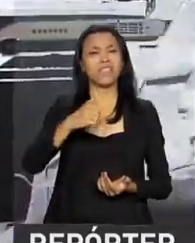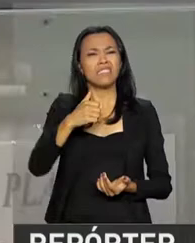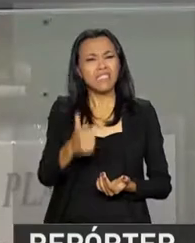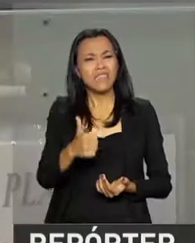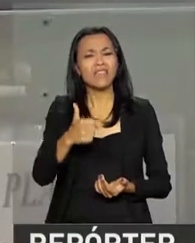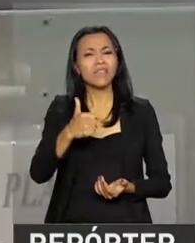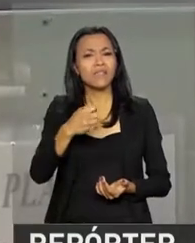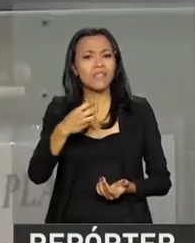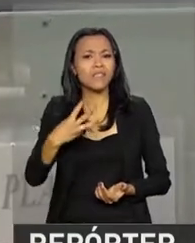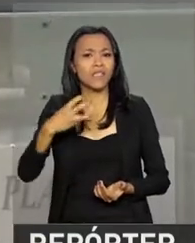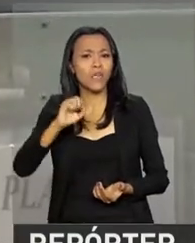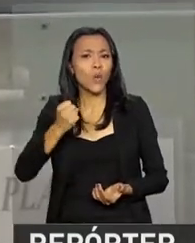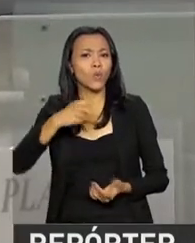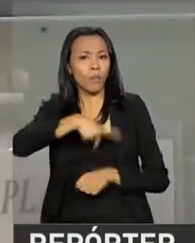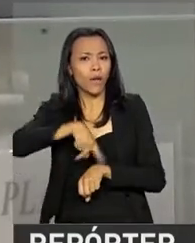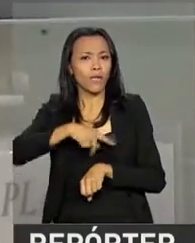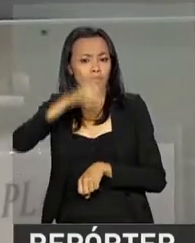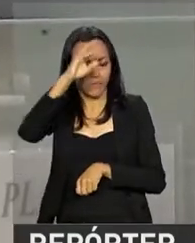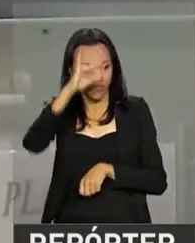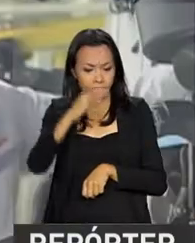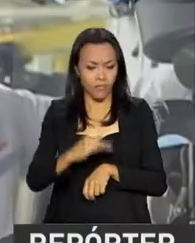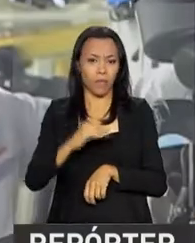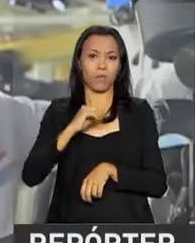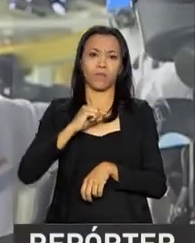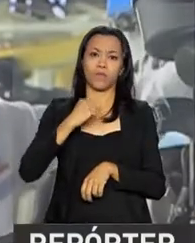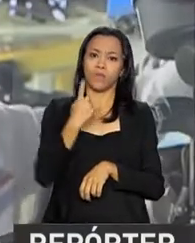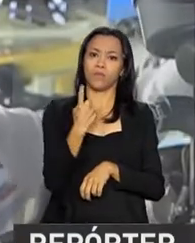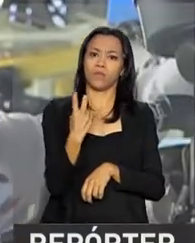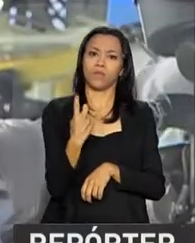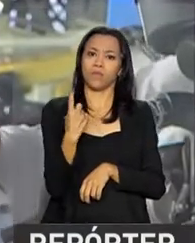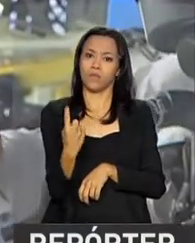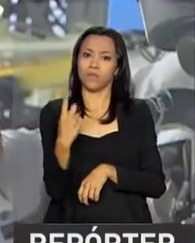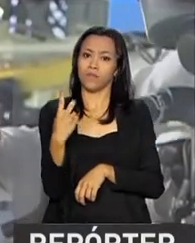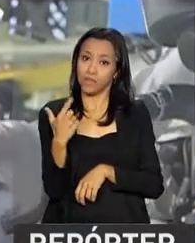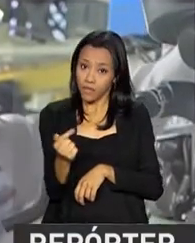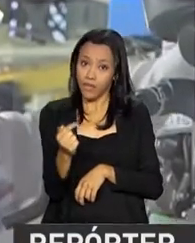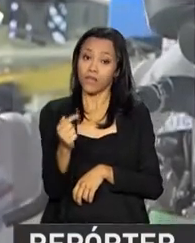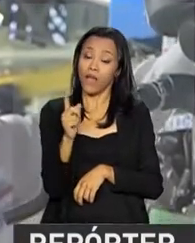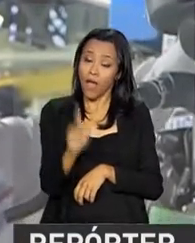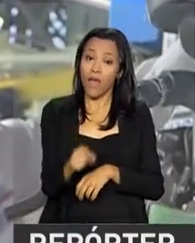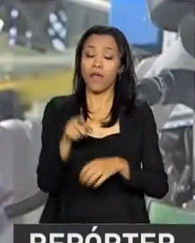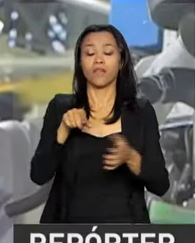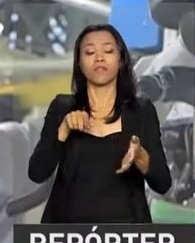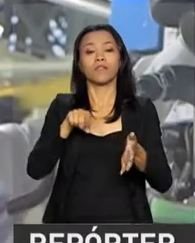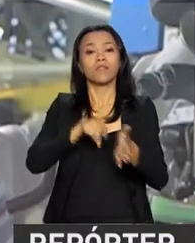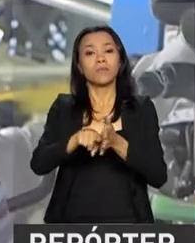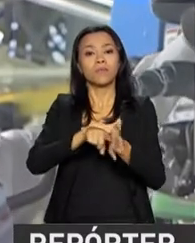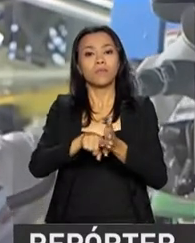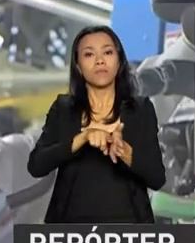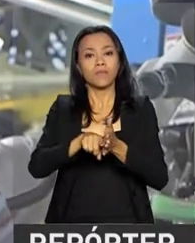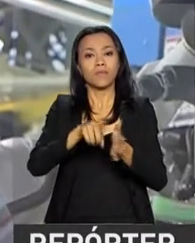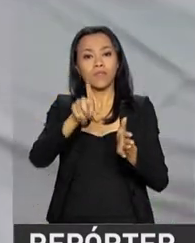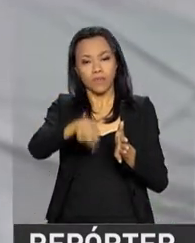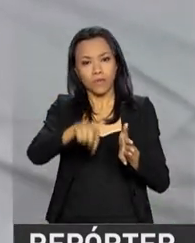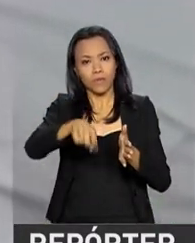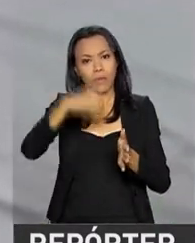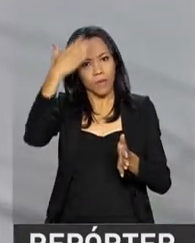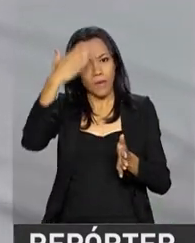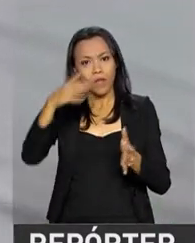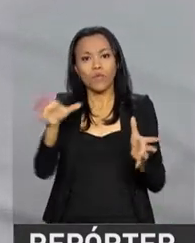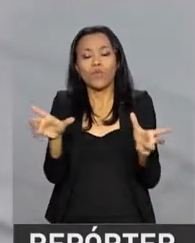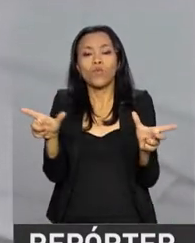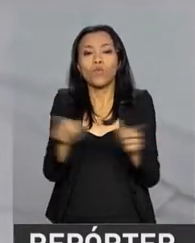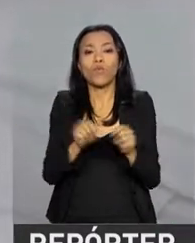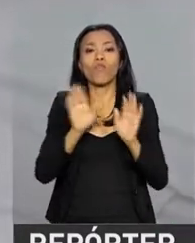é eficiência do mercado de trabalho, segundo um ranking do Fórum Econômico Mundial. Com a modernização da legislação